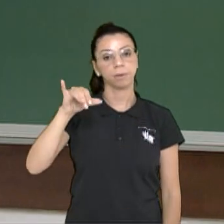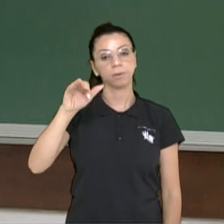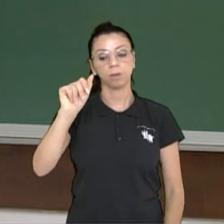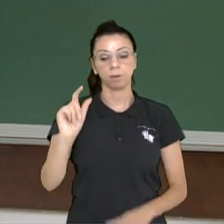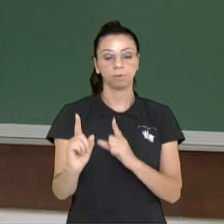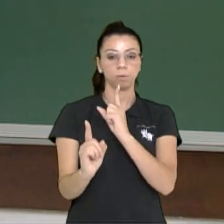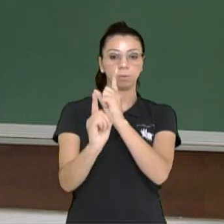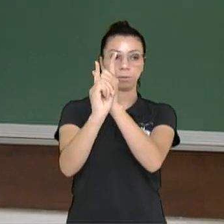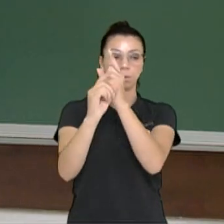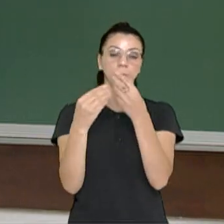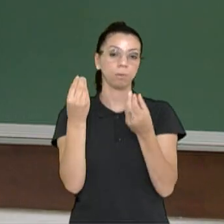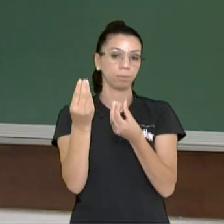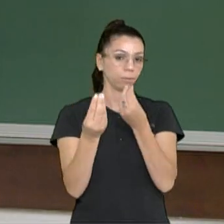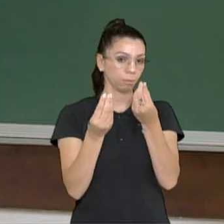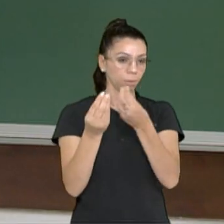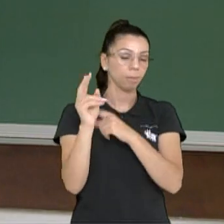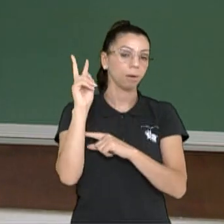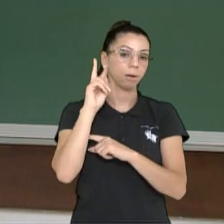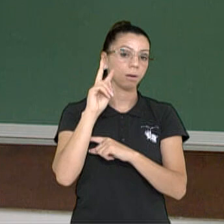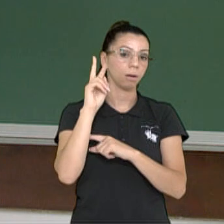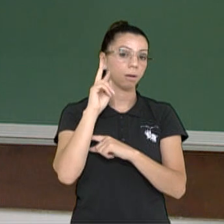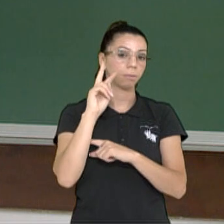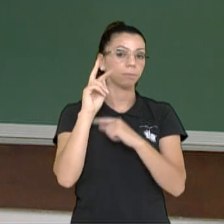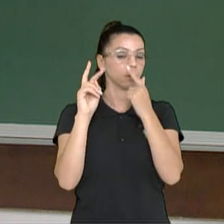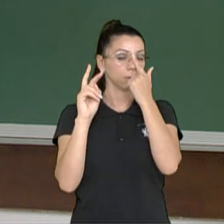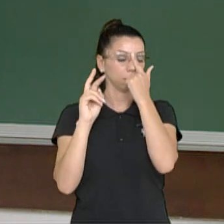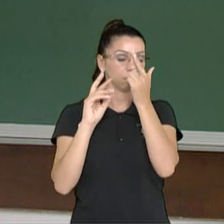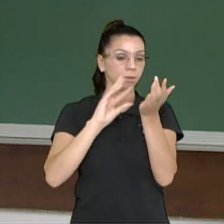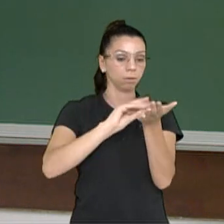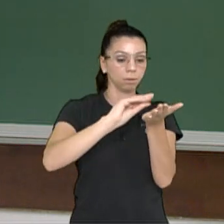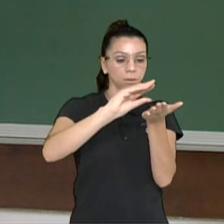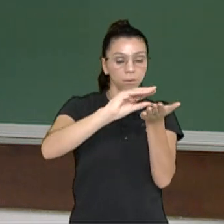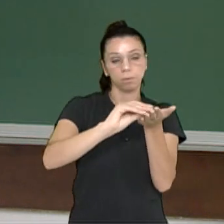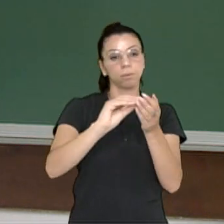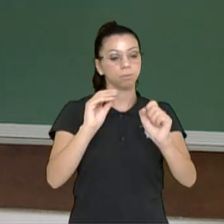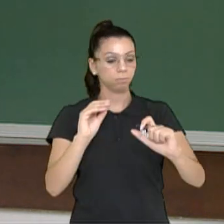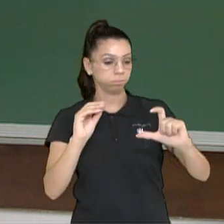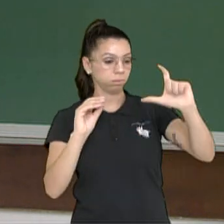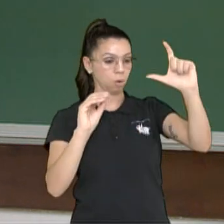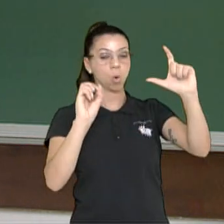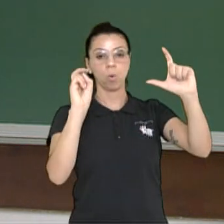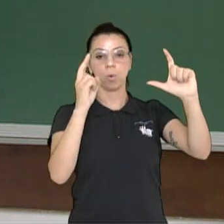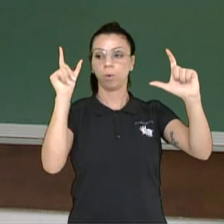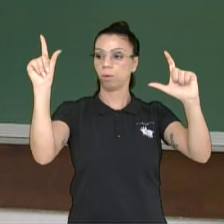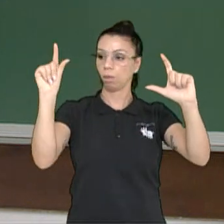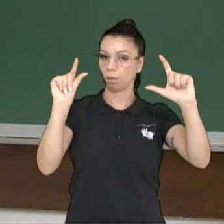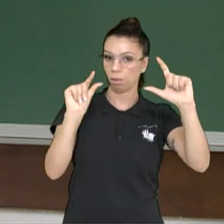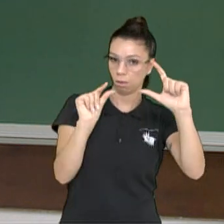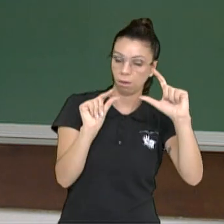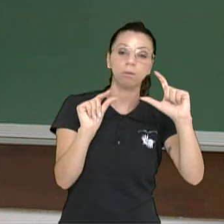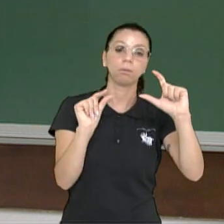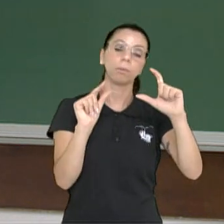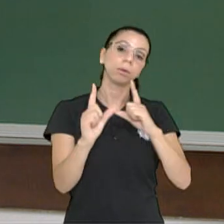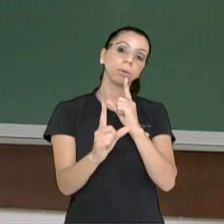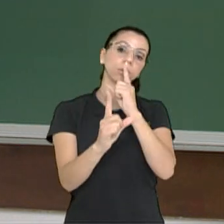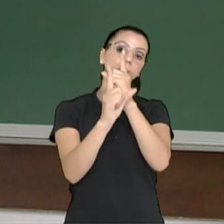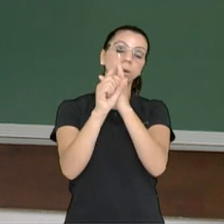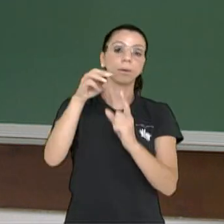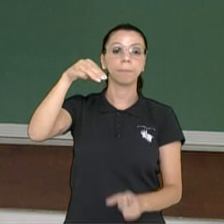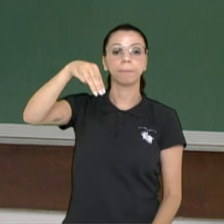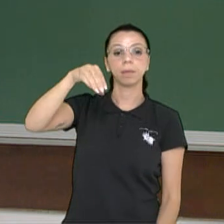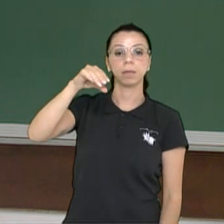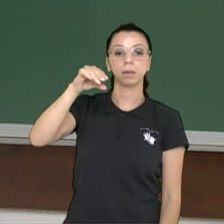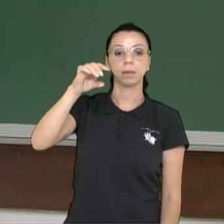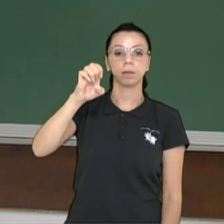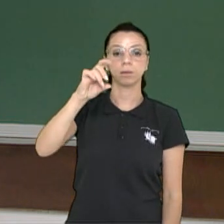Como? Lembrando que a gente organiza a amostra na forma crescente ou decrescente para determinar essa mediana, tá? Se você